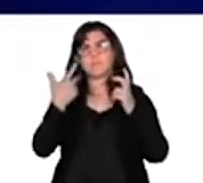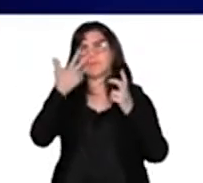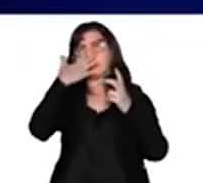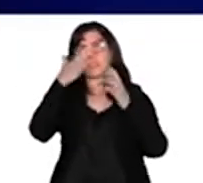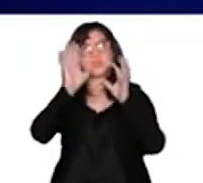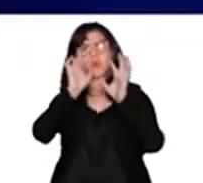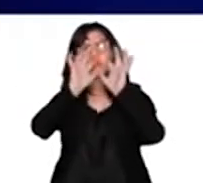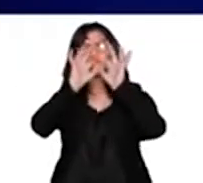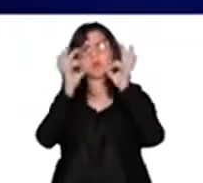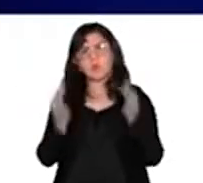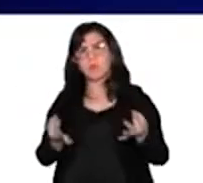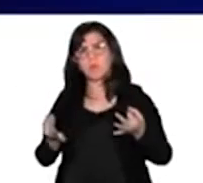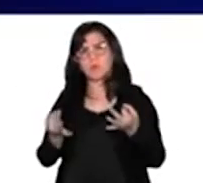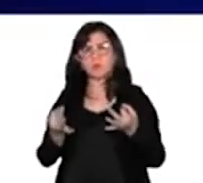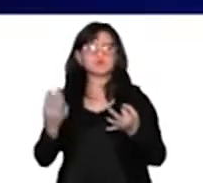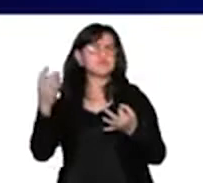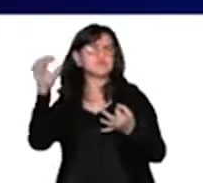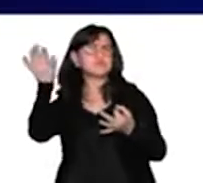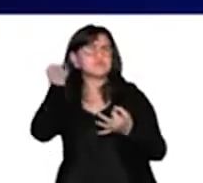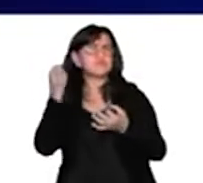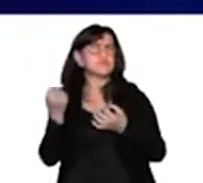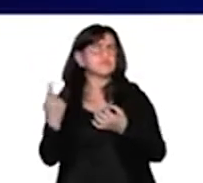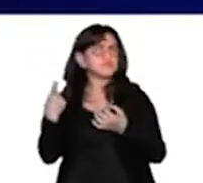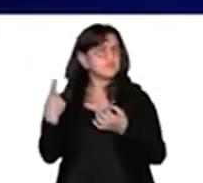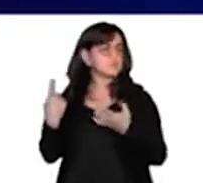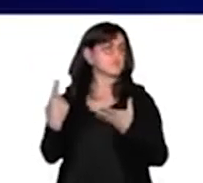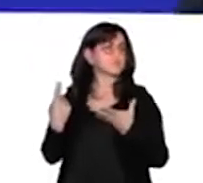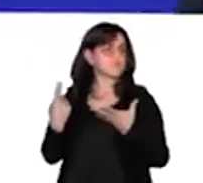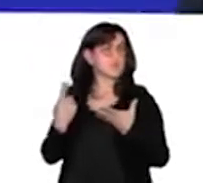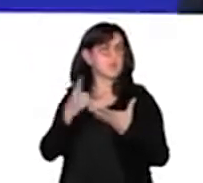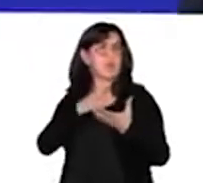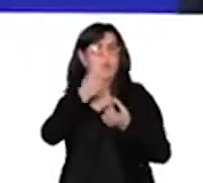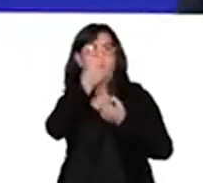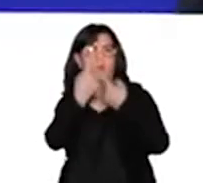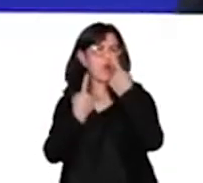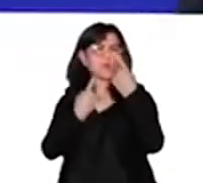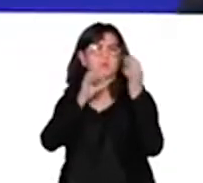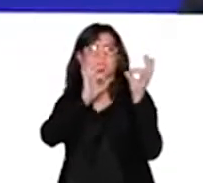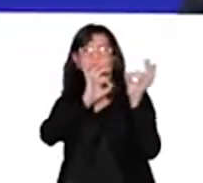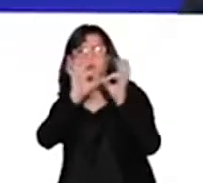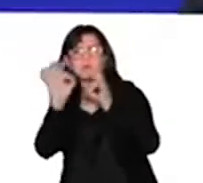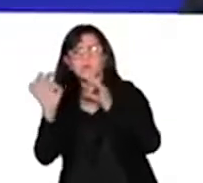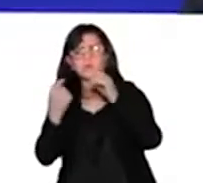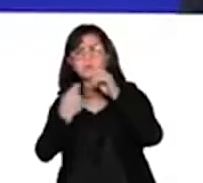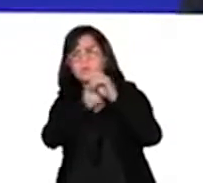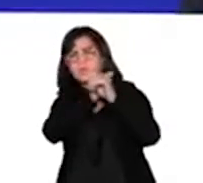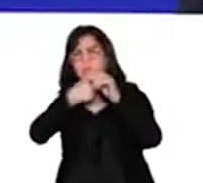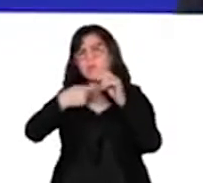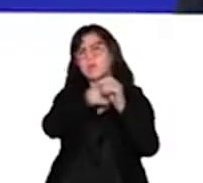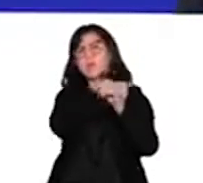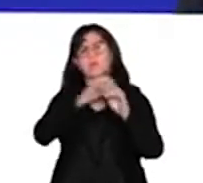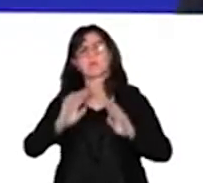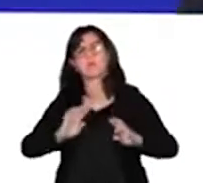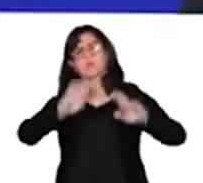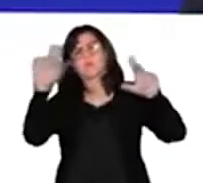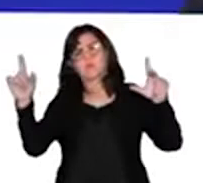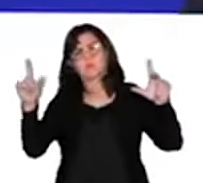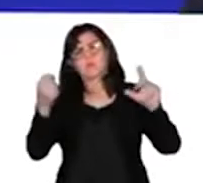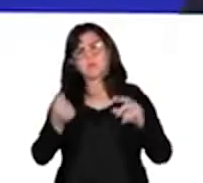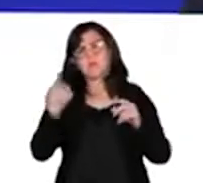comuns no nosso ouvido, né? Então, ela tem algumas sequências de arpejos que são